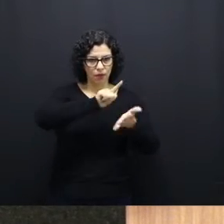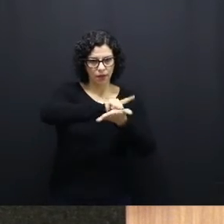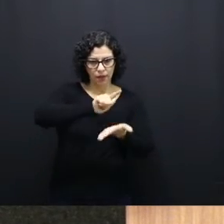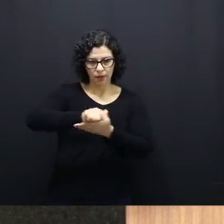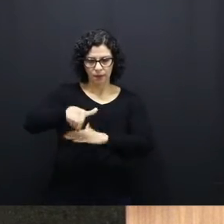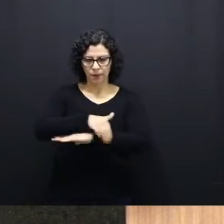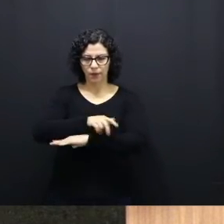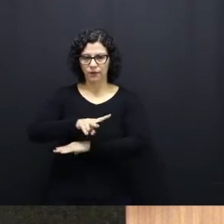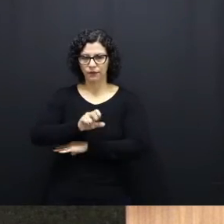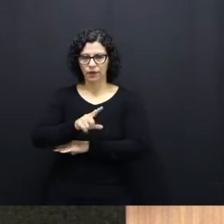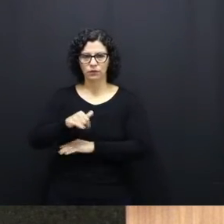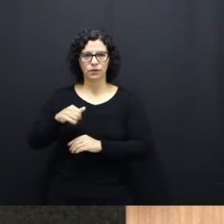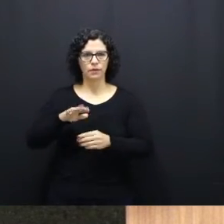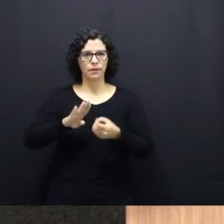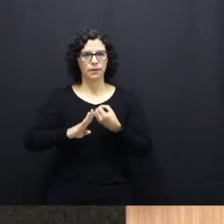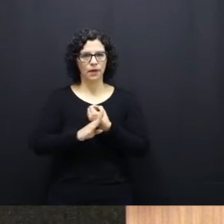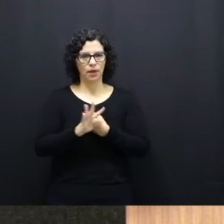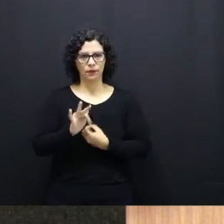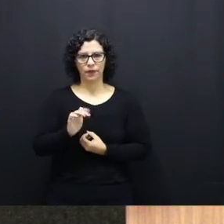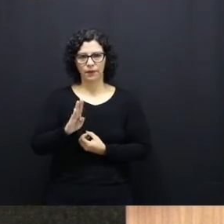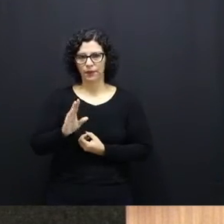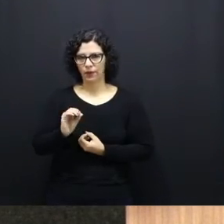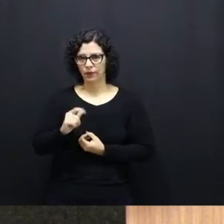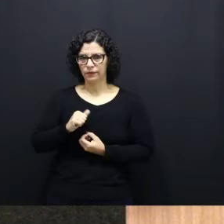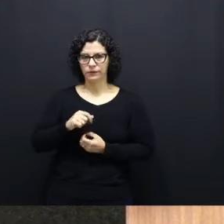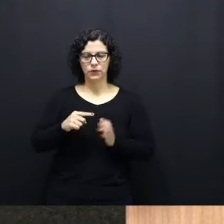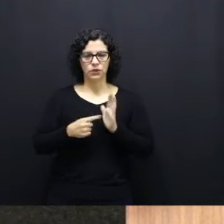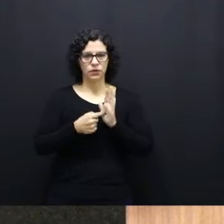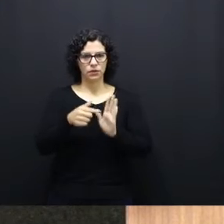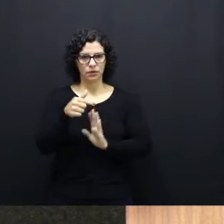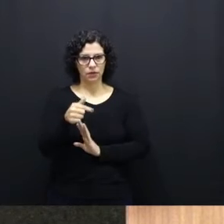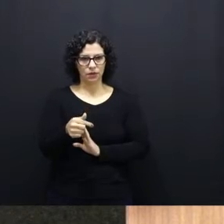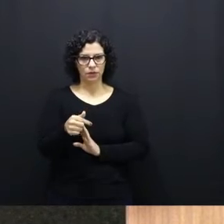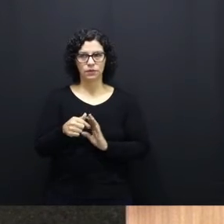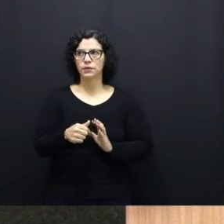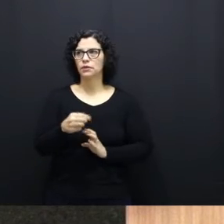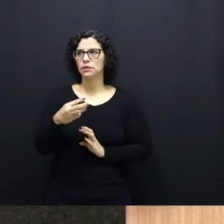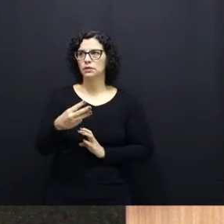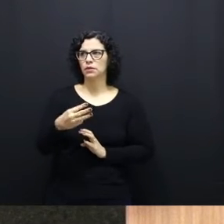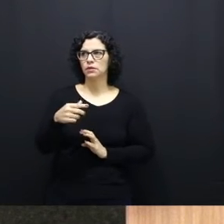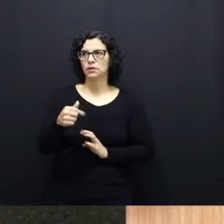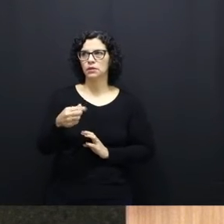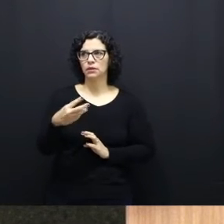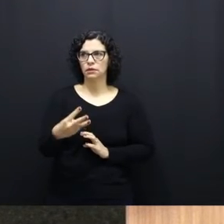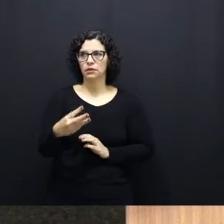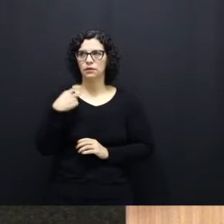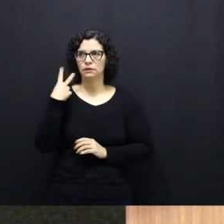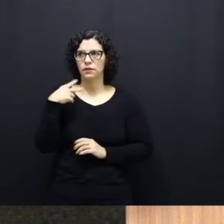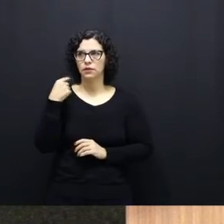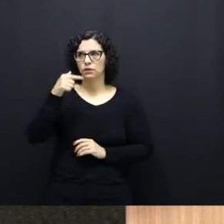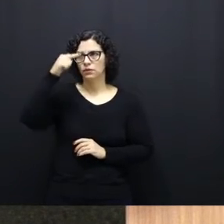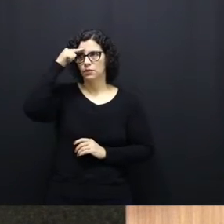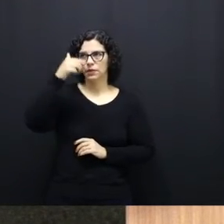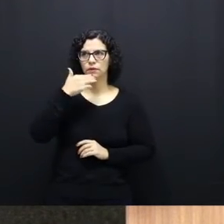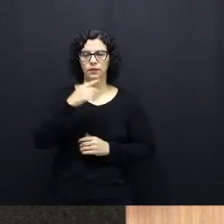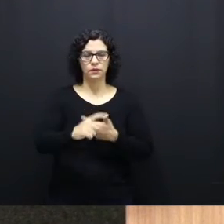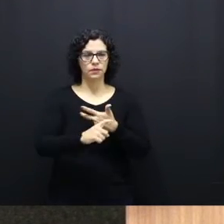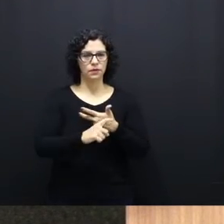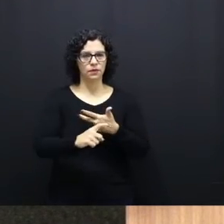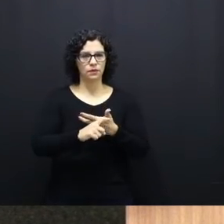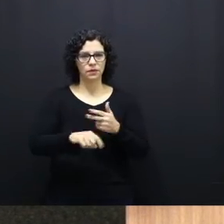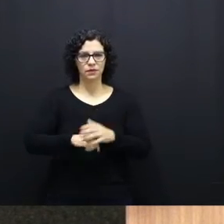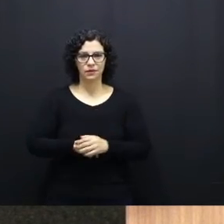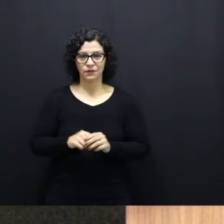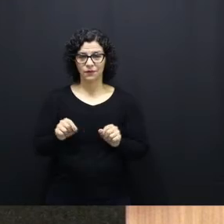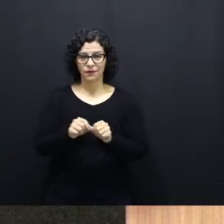Carneiro de Paula 102 no bairro Jardim Fabíola indicação 7373 do vereador Gilberto Tomé loja executivo